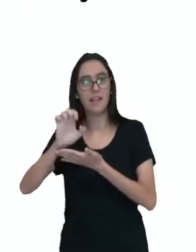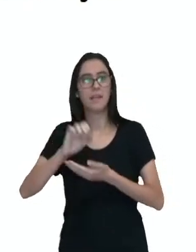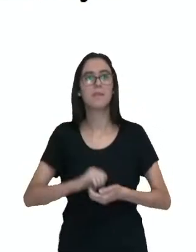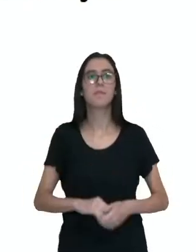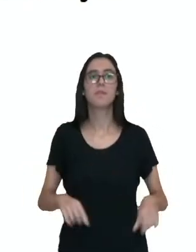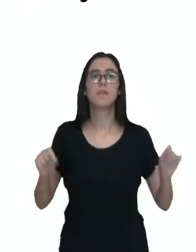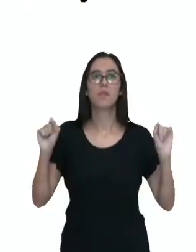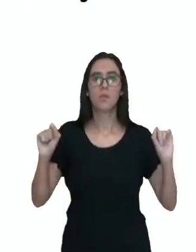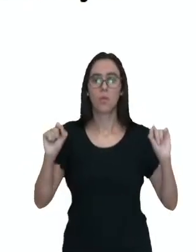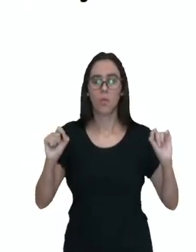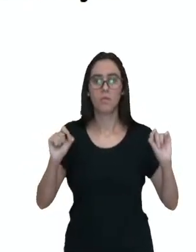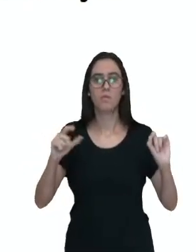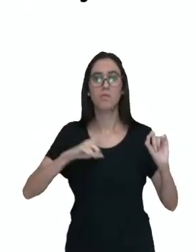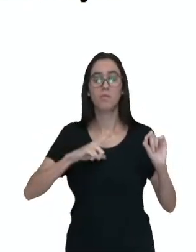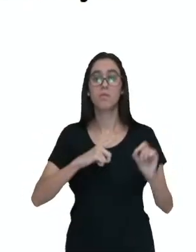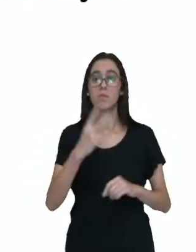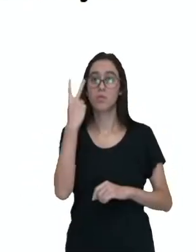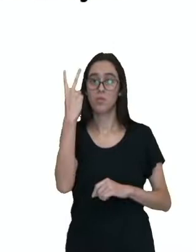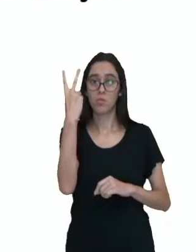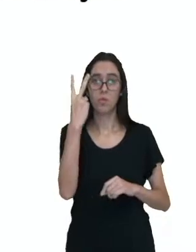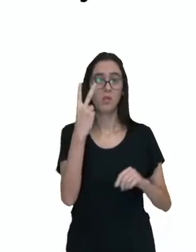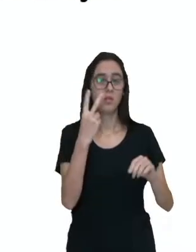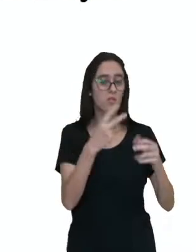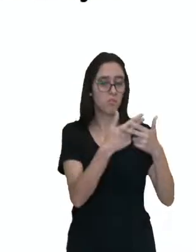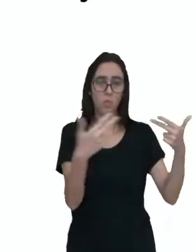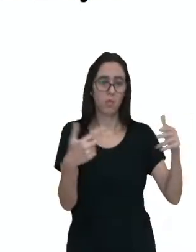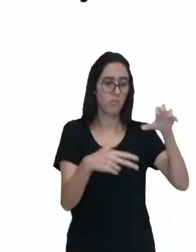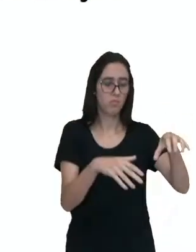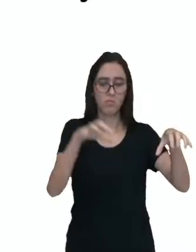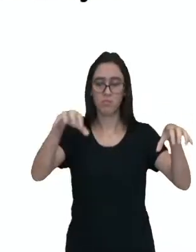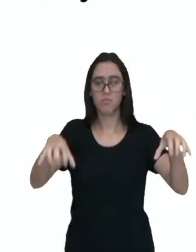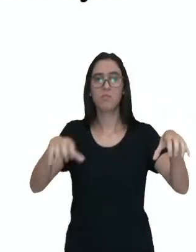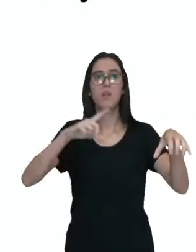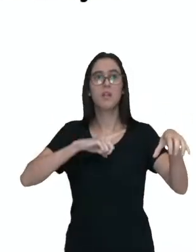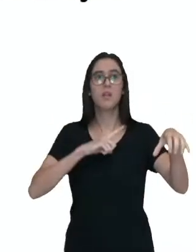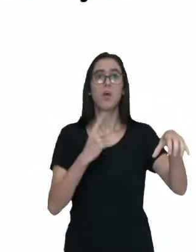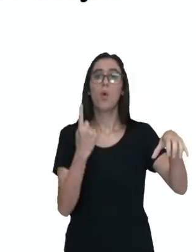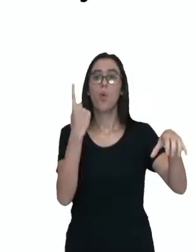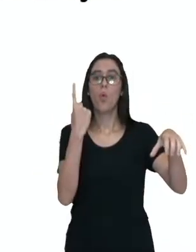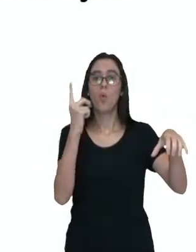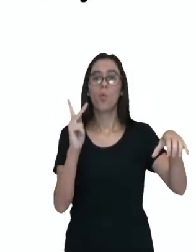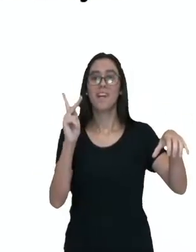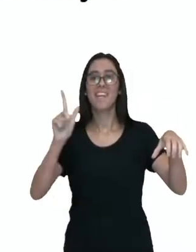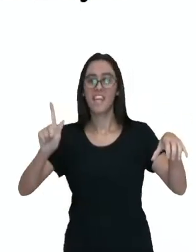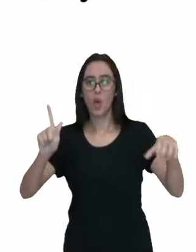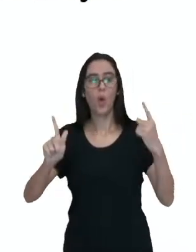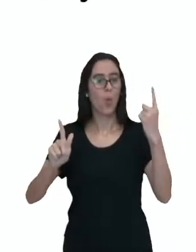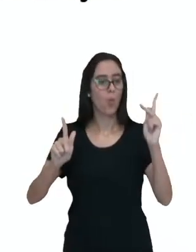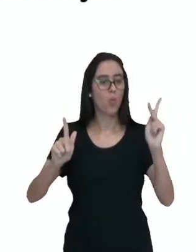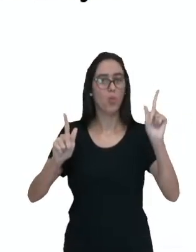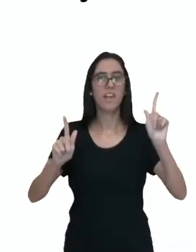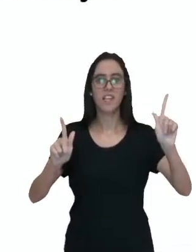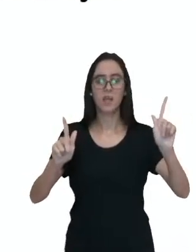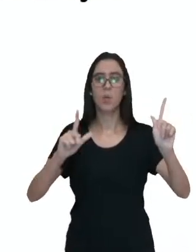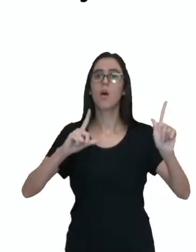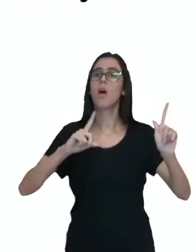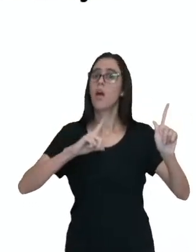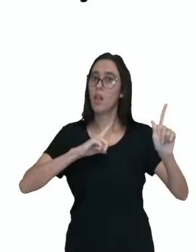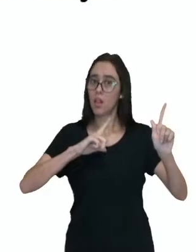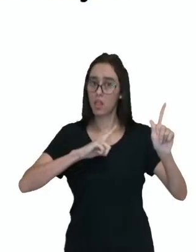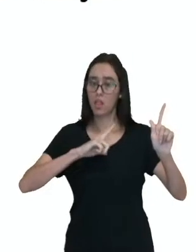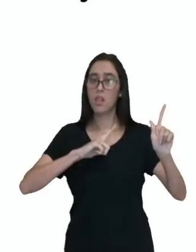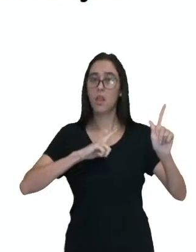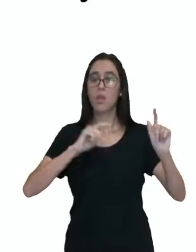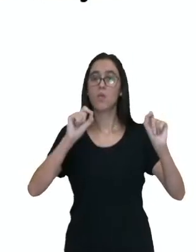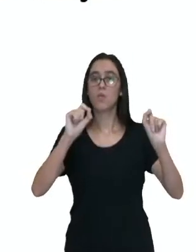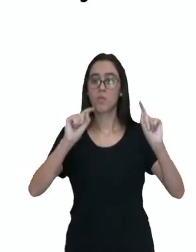corpos, ambos de massa de 1 kg, distante a 1 metro, se atraem mutuamente com uma força de, eu vou ler esse número